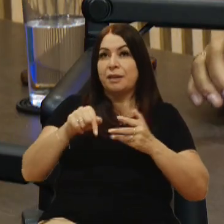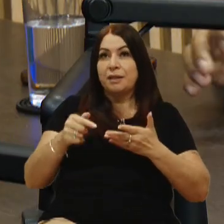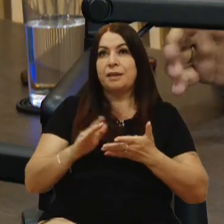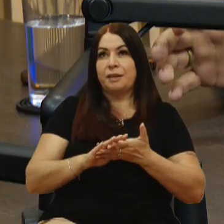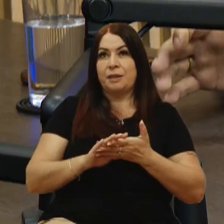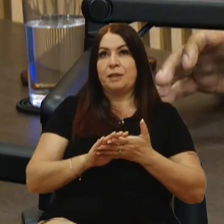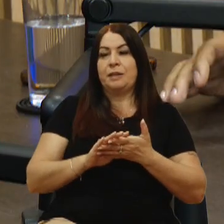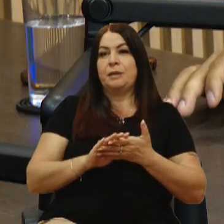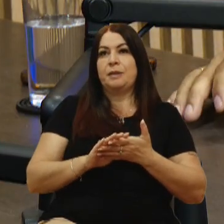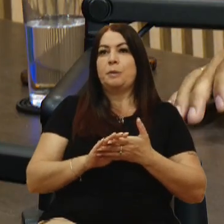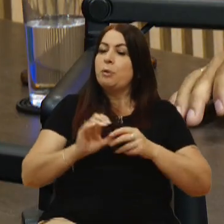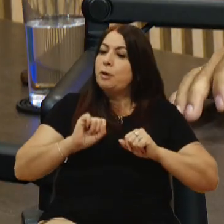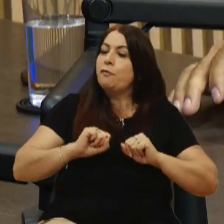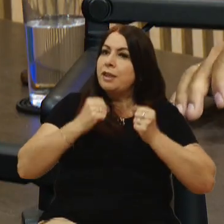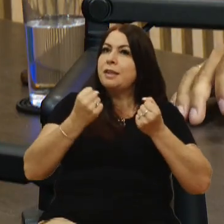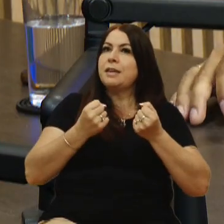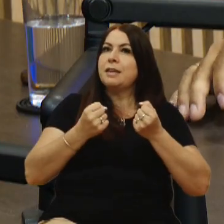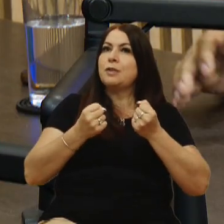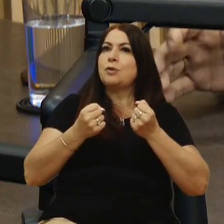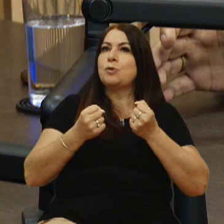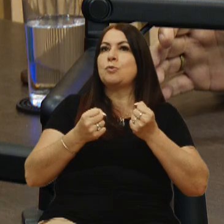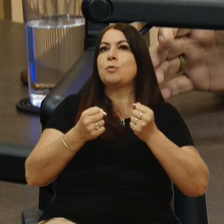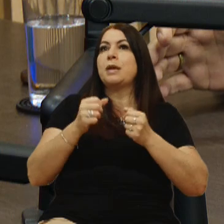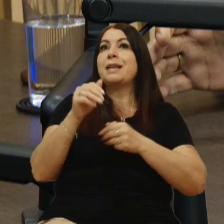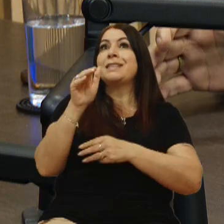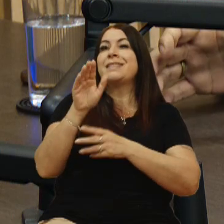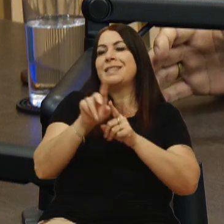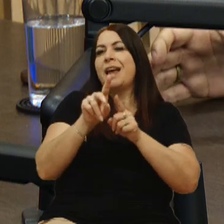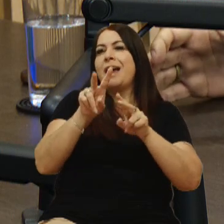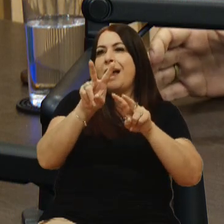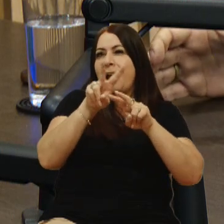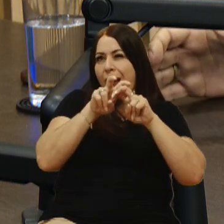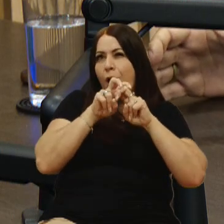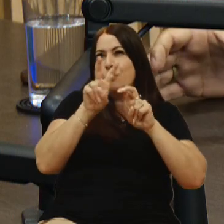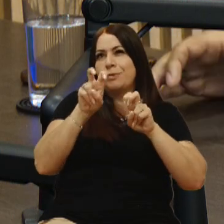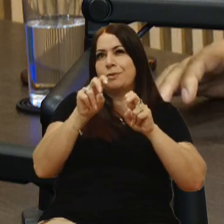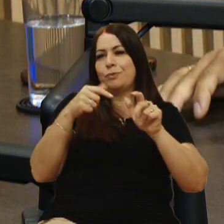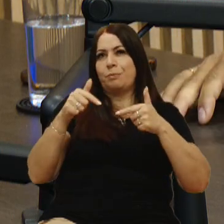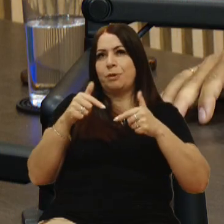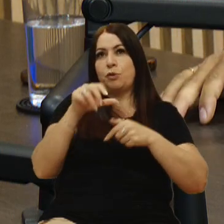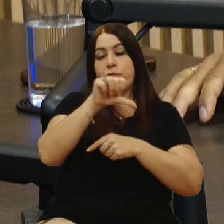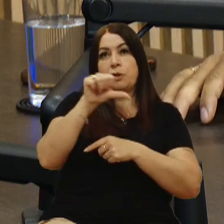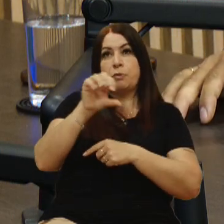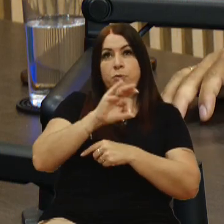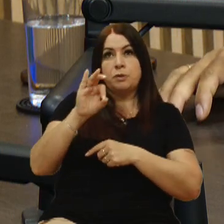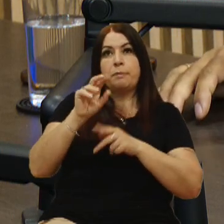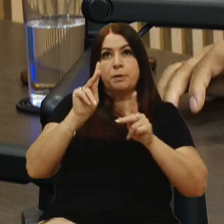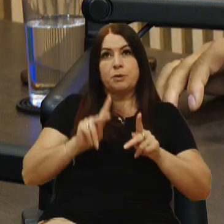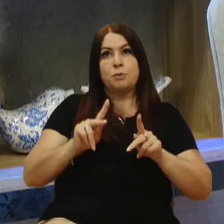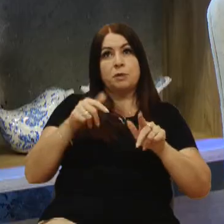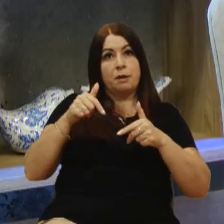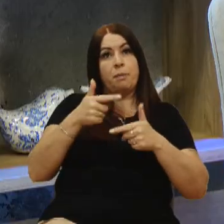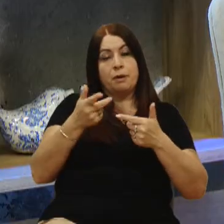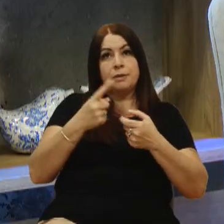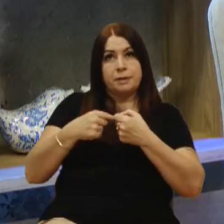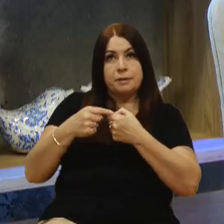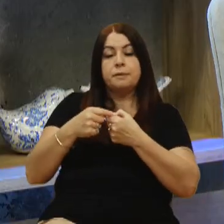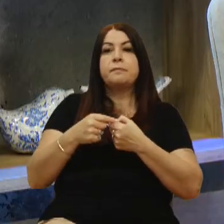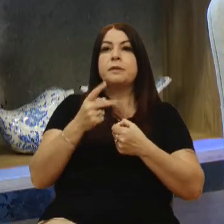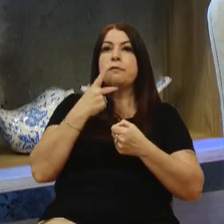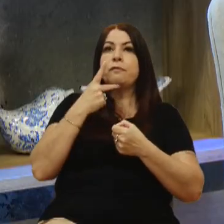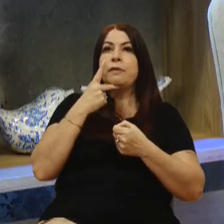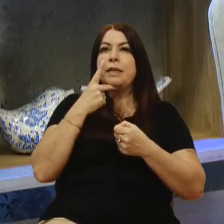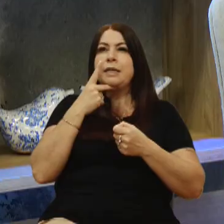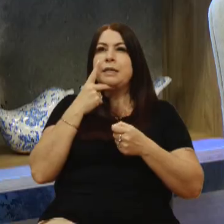estar defendendo a bandeira do trabalhador, que 99% são trabalhadores nessa cidade, né? Então, o senhor fala em apertar